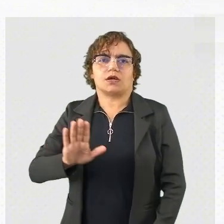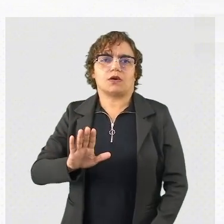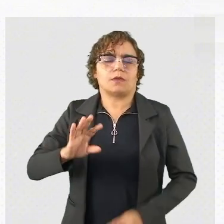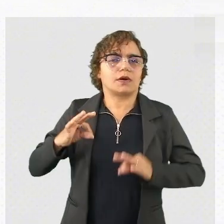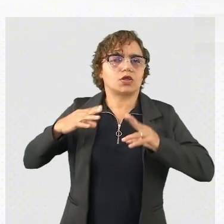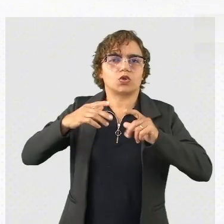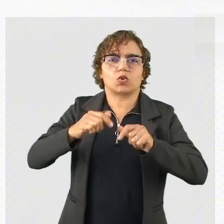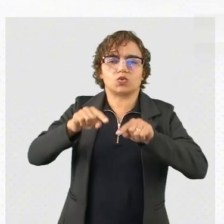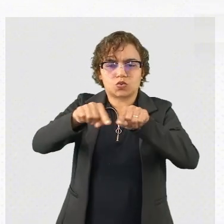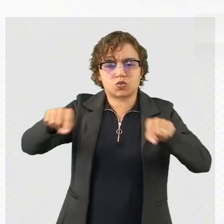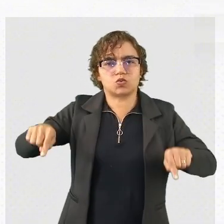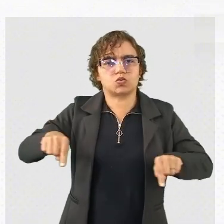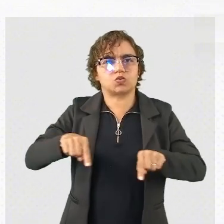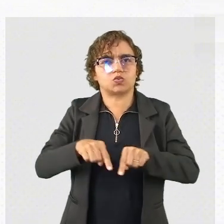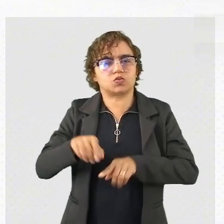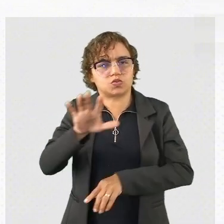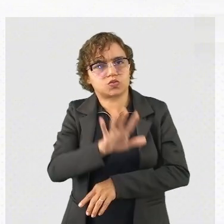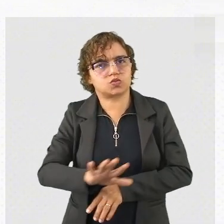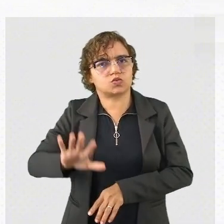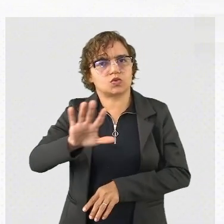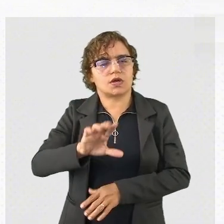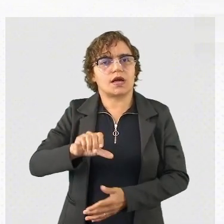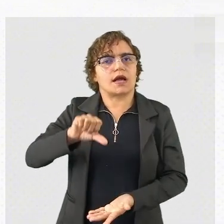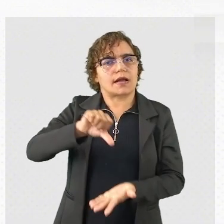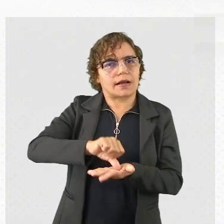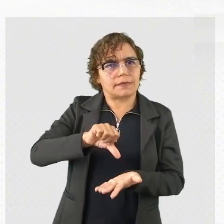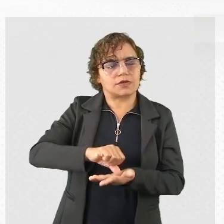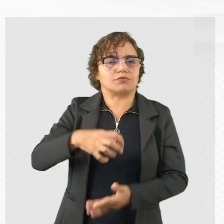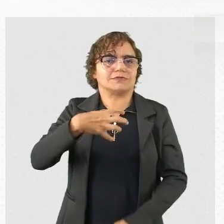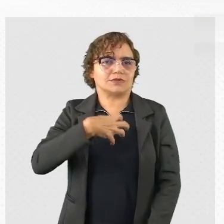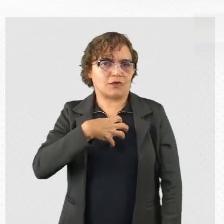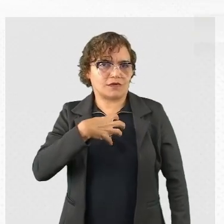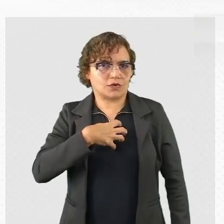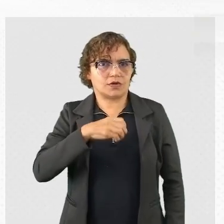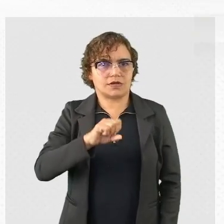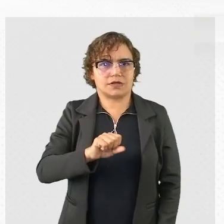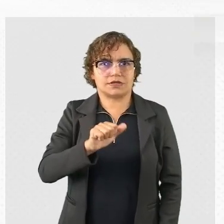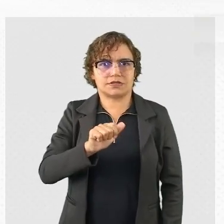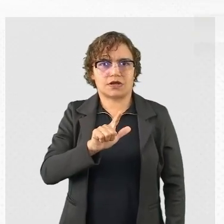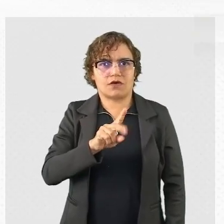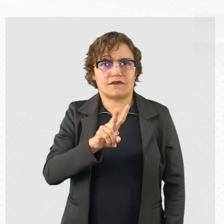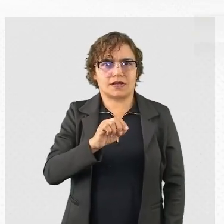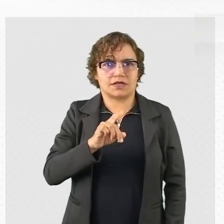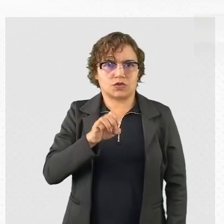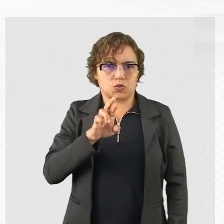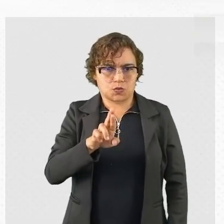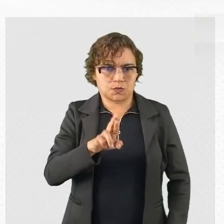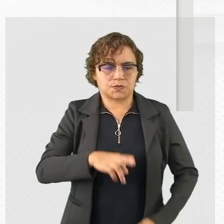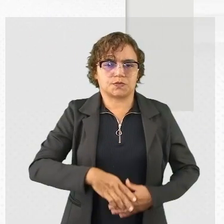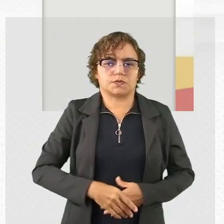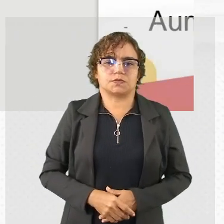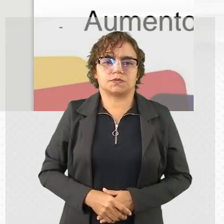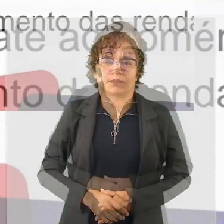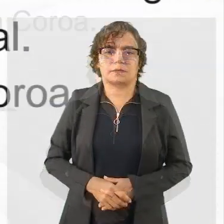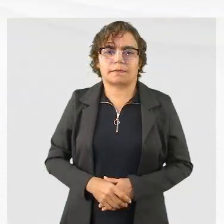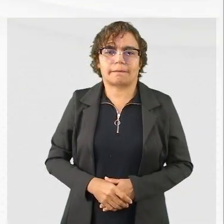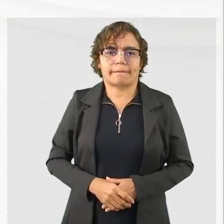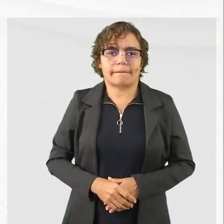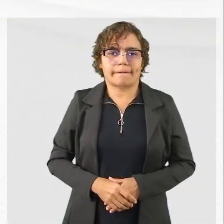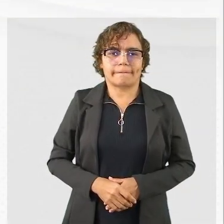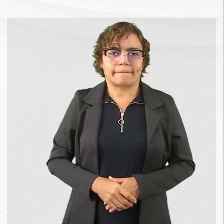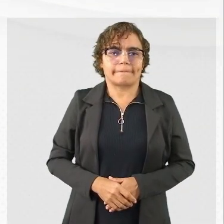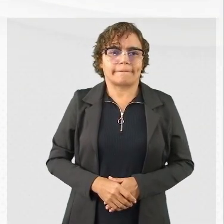vamos colocar uma capital, no caso, Salvador. Bom, esses efeitos não foram tão duradouros assim. E